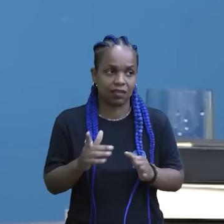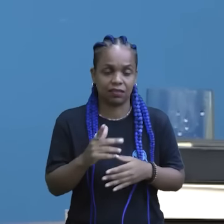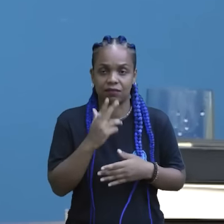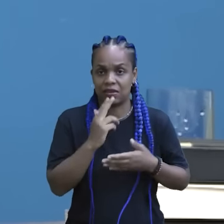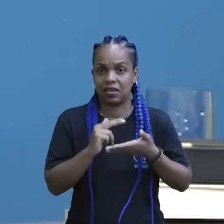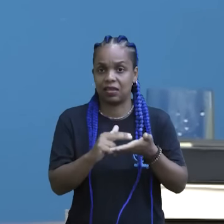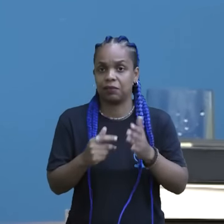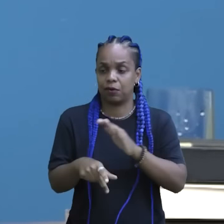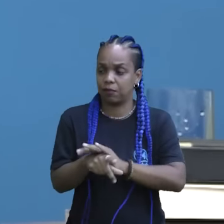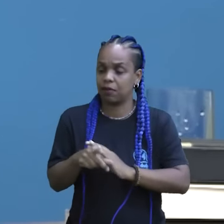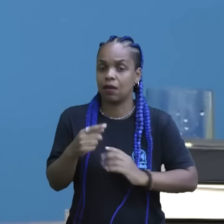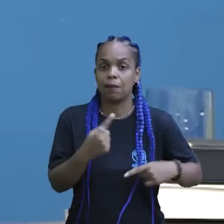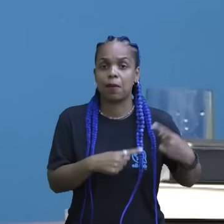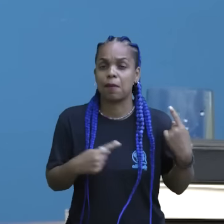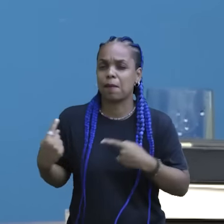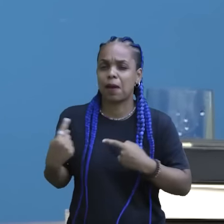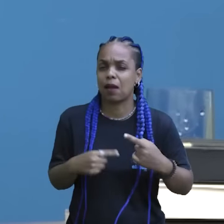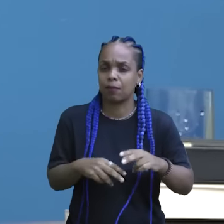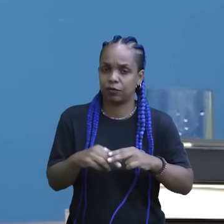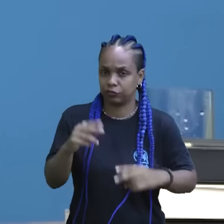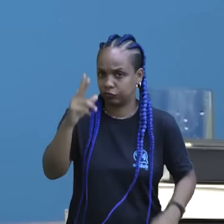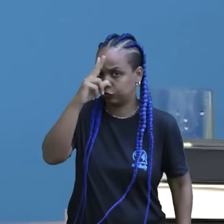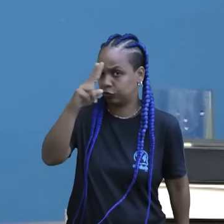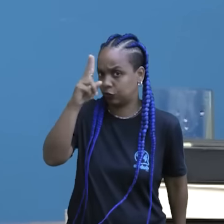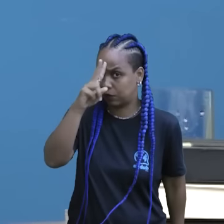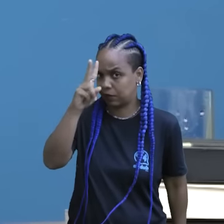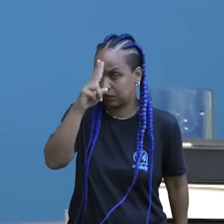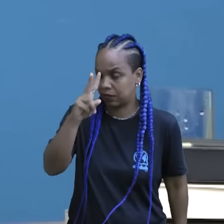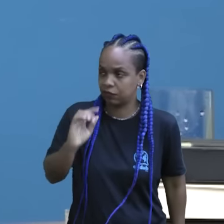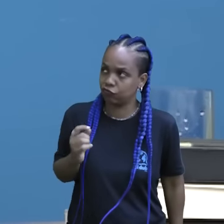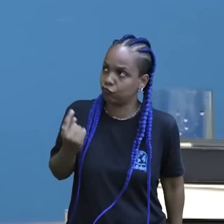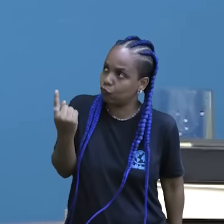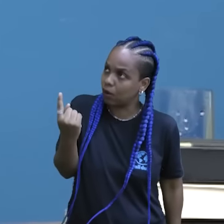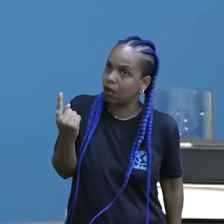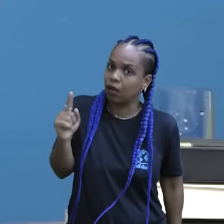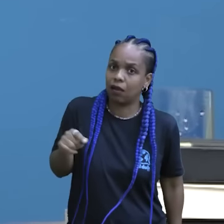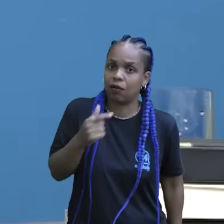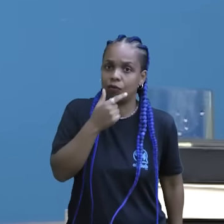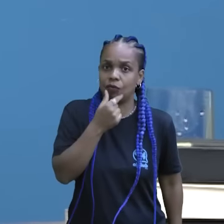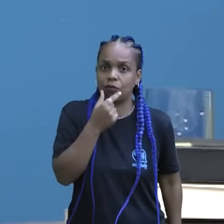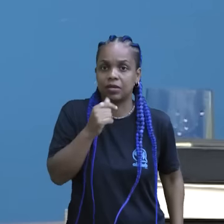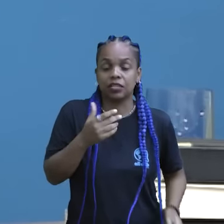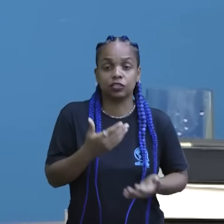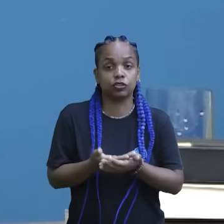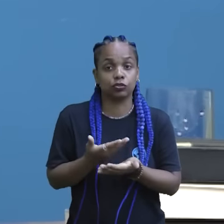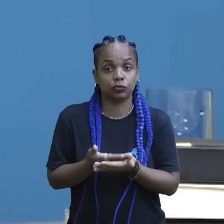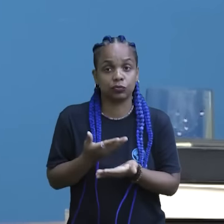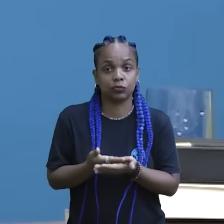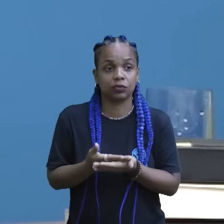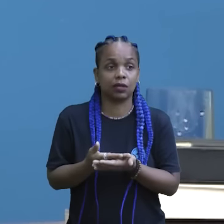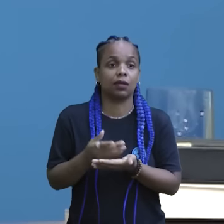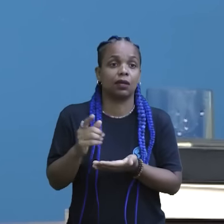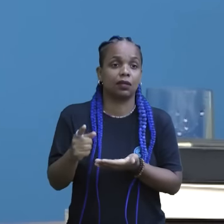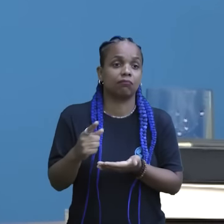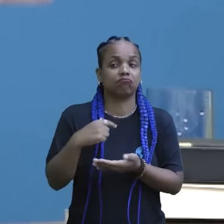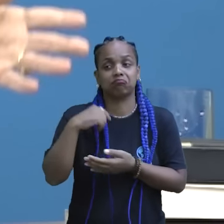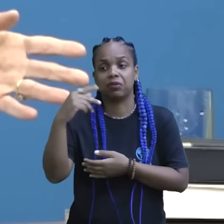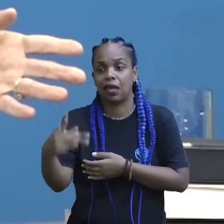que estuda lá no Nordeste e que conhece a Ninfa, que já era mais velha, eles descem para o Rio de